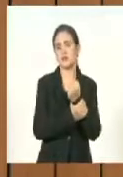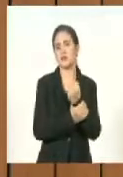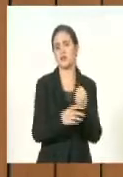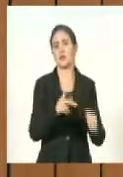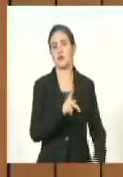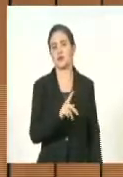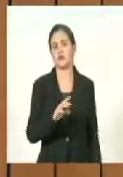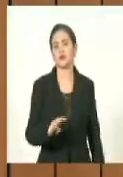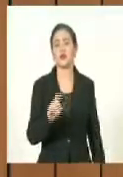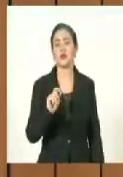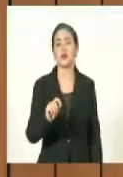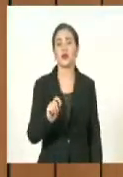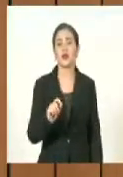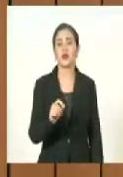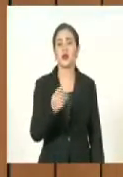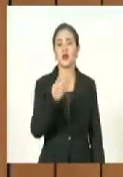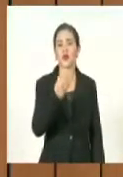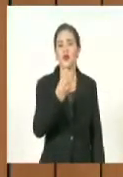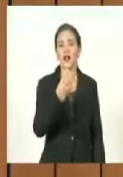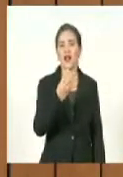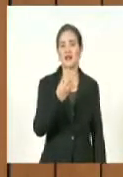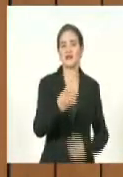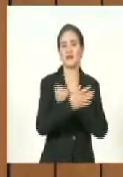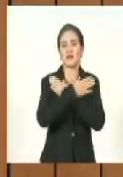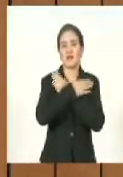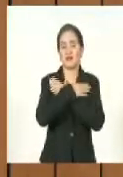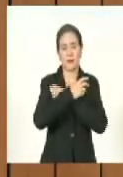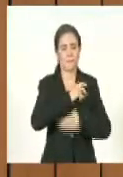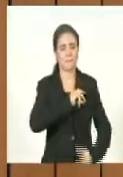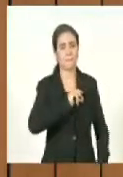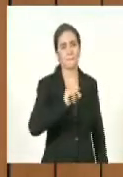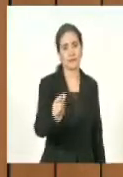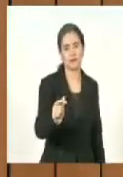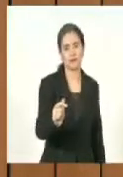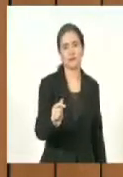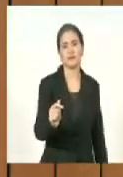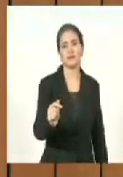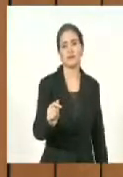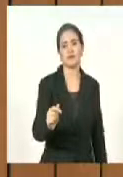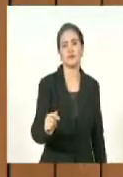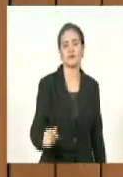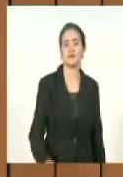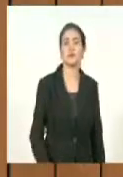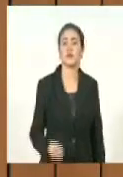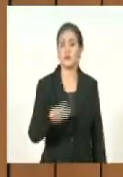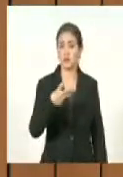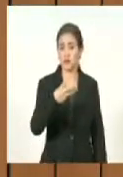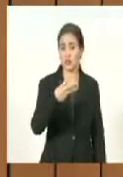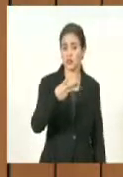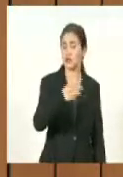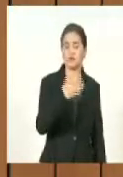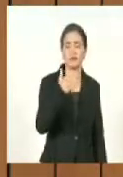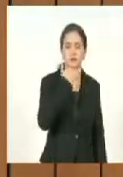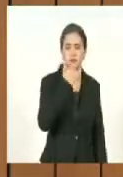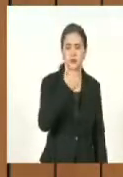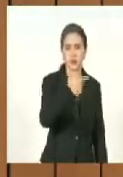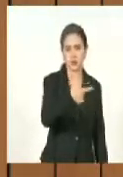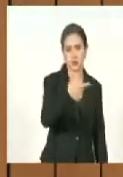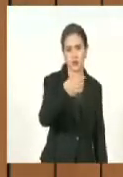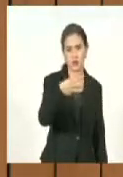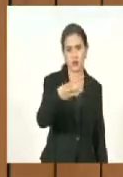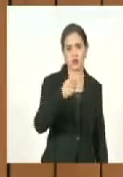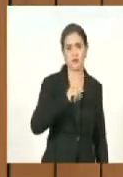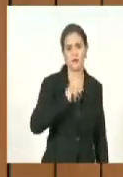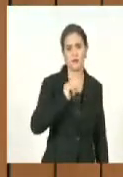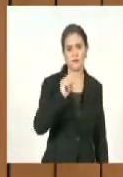criminosos que ainda não foram recuperados, totalizando 23 fugas apenas este ano de unidades